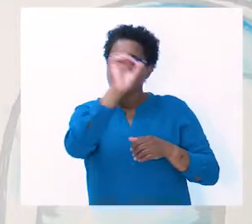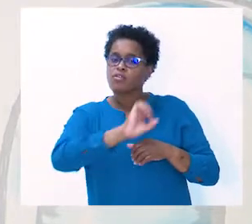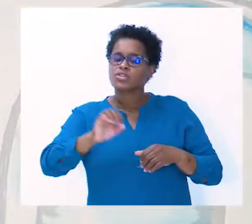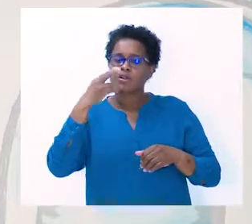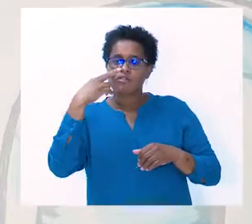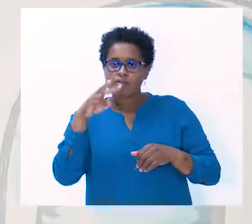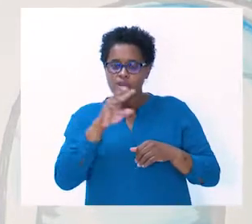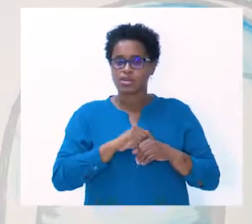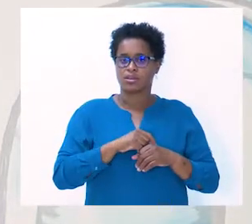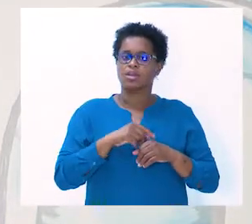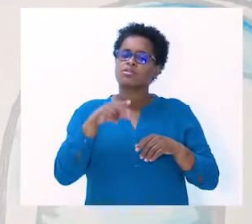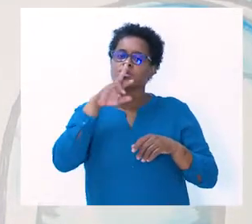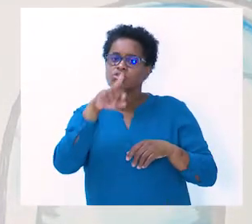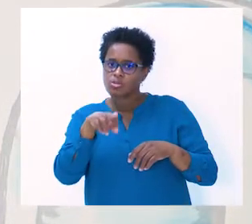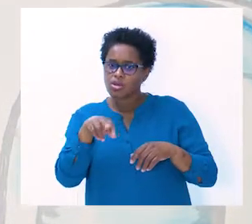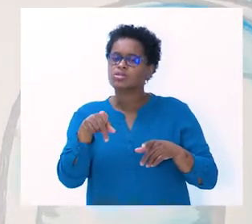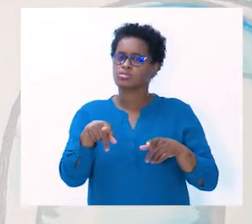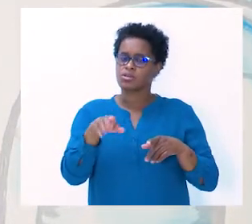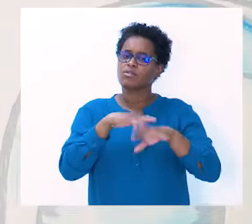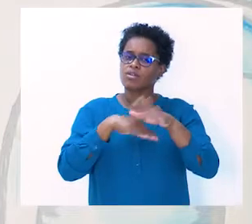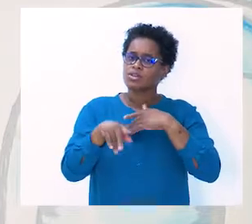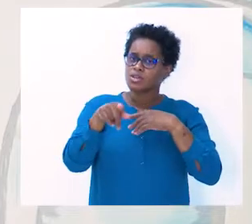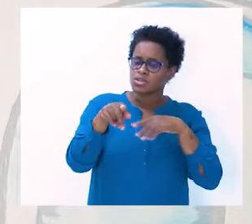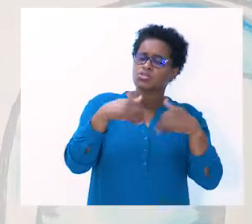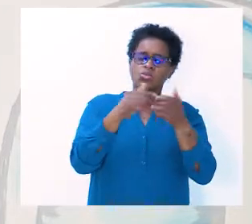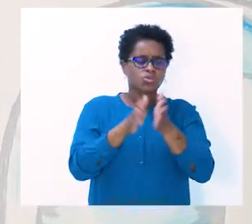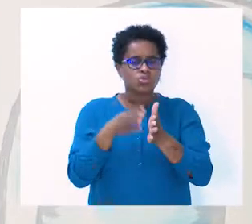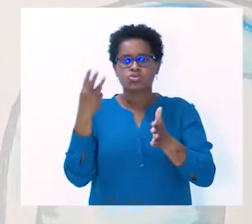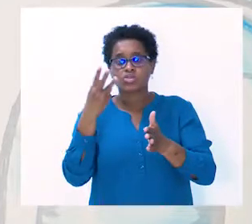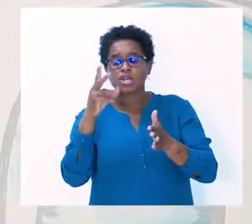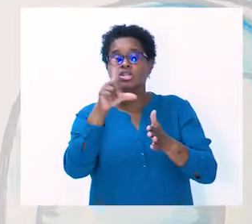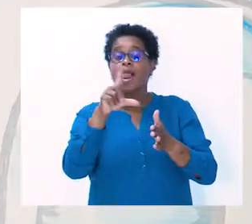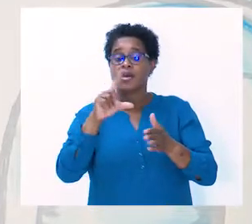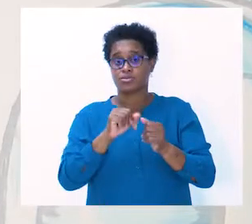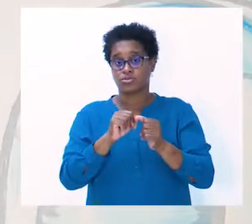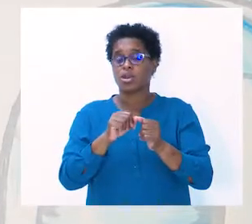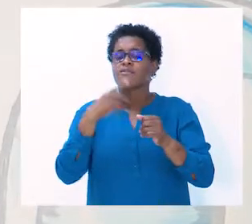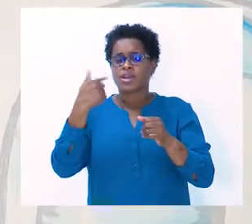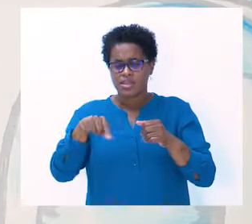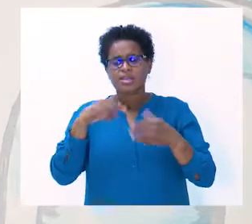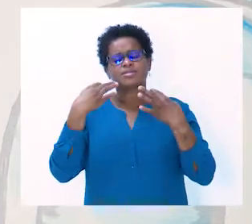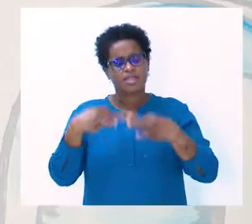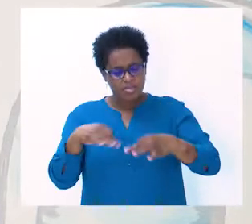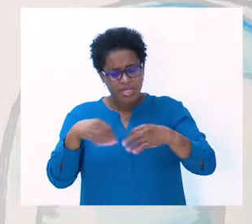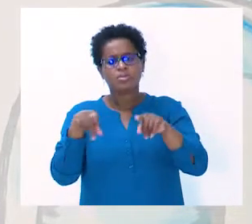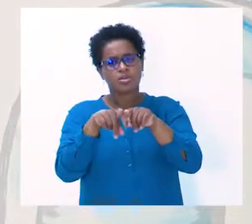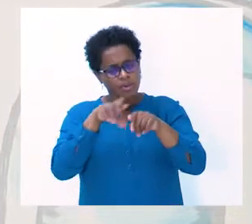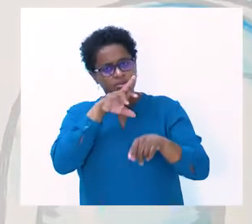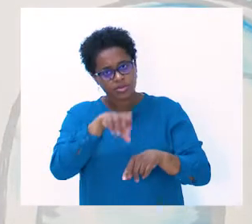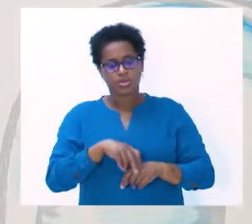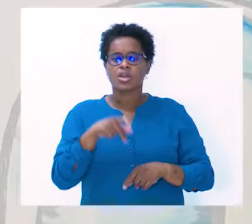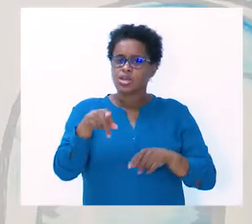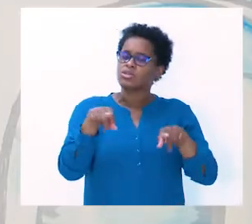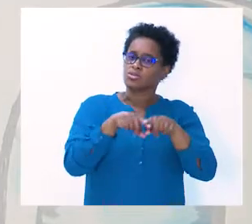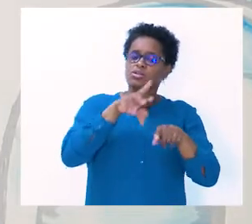vocês vão ver que vai dar um resultado. E vamos fazer isso com todos os três lados e vai dar sempre o mesmo resultado.